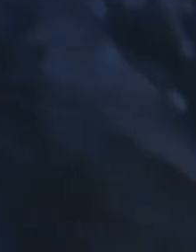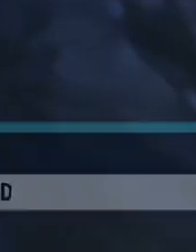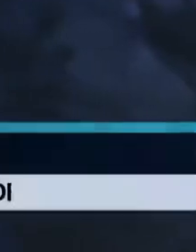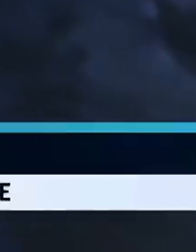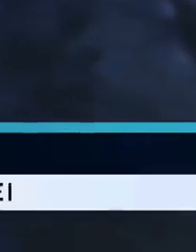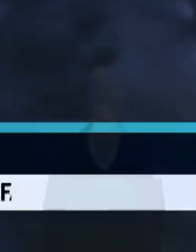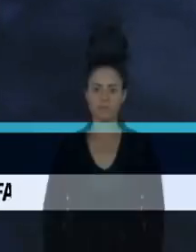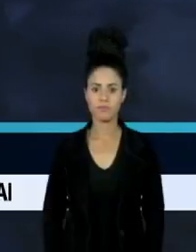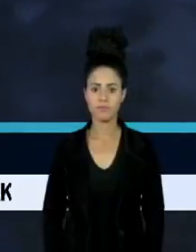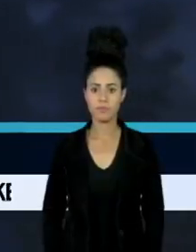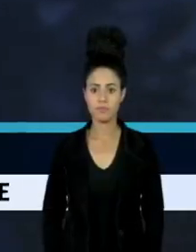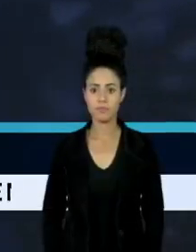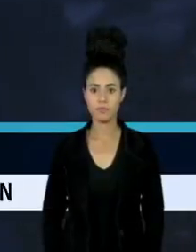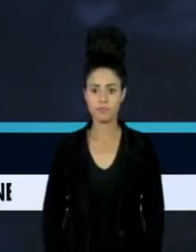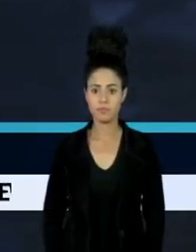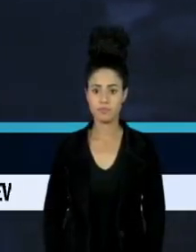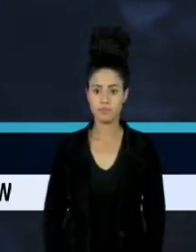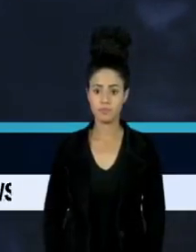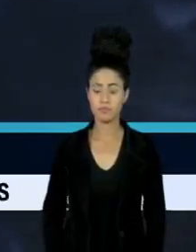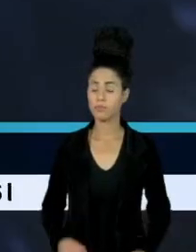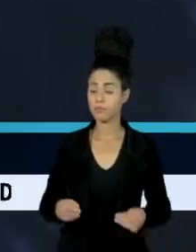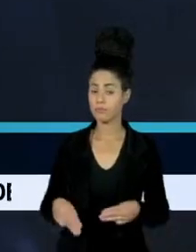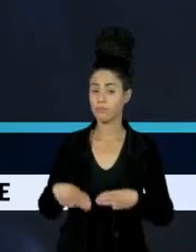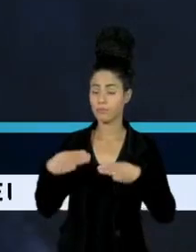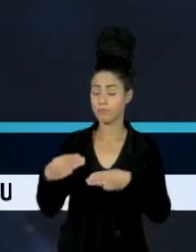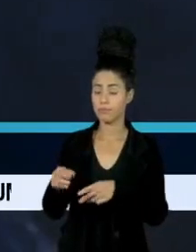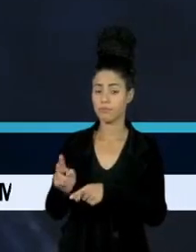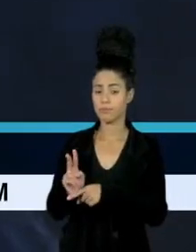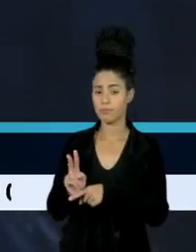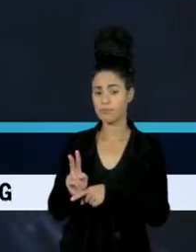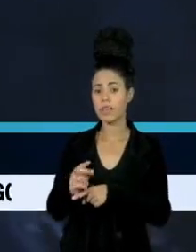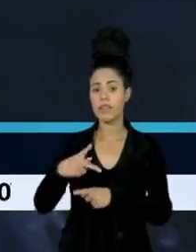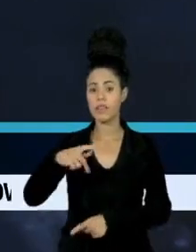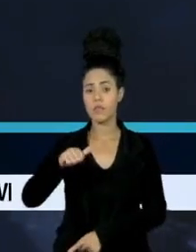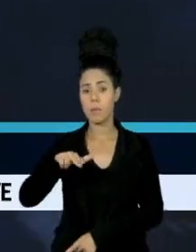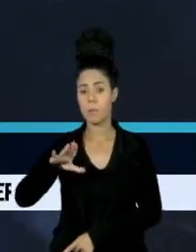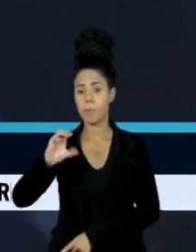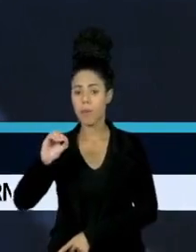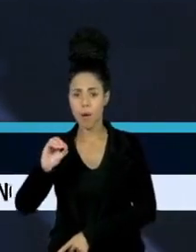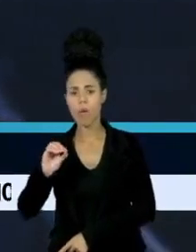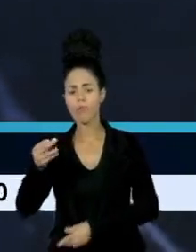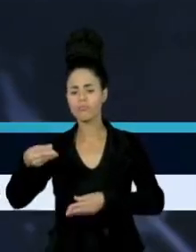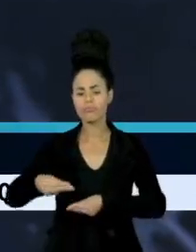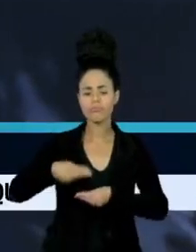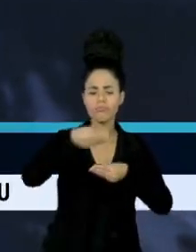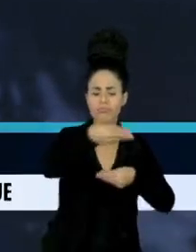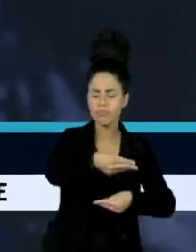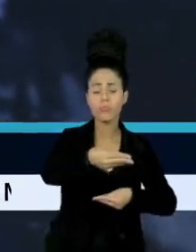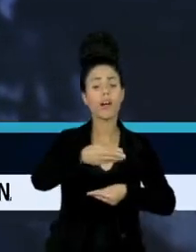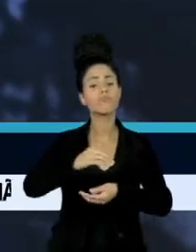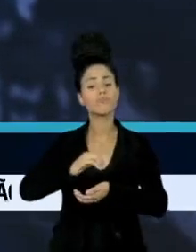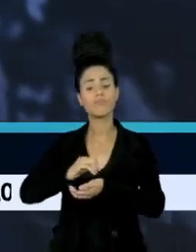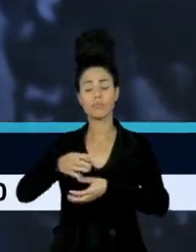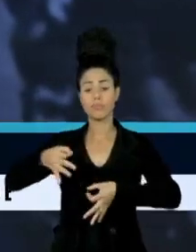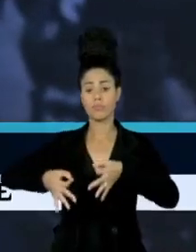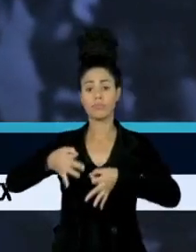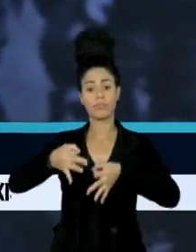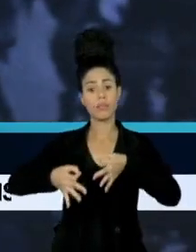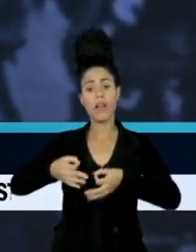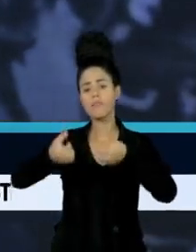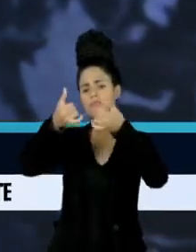e o ministro da Defesa General Paulo Sérgio Nogueira envia hoje um ofício ao Tribunal Superior Eleitoral